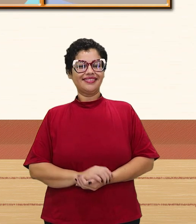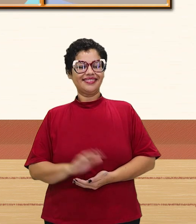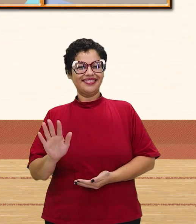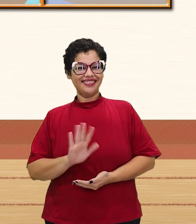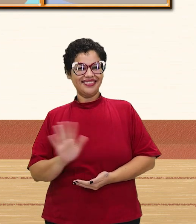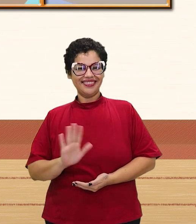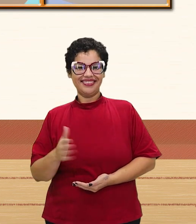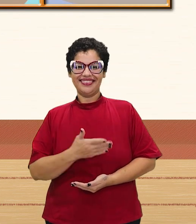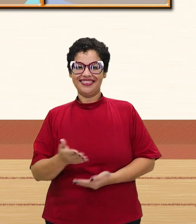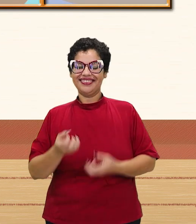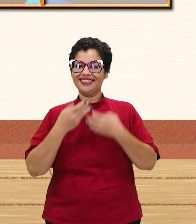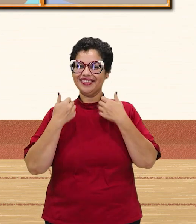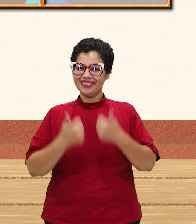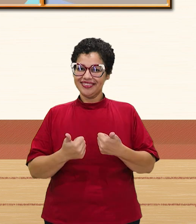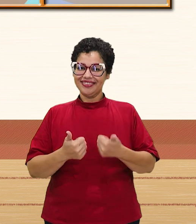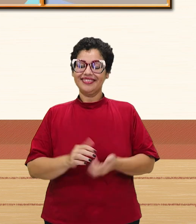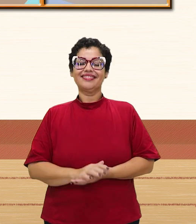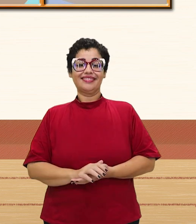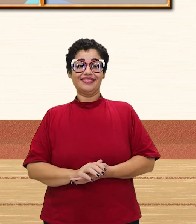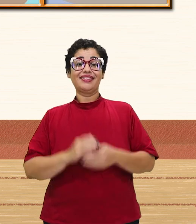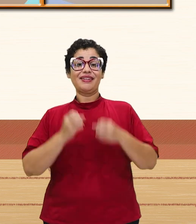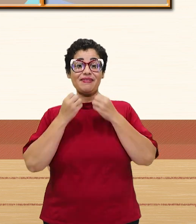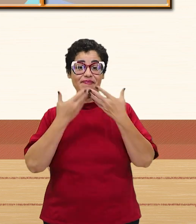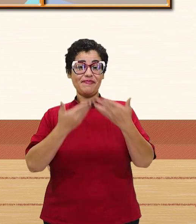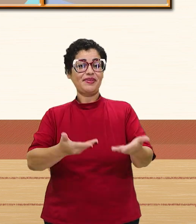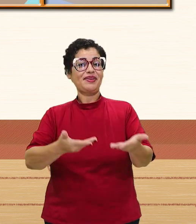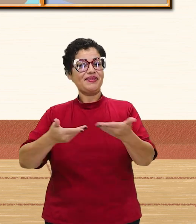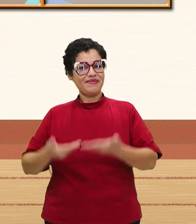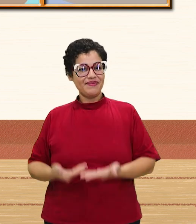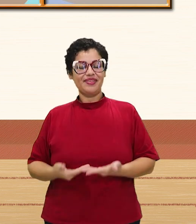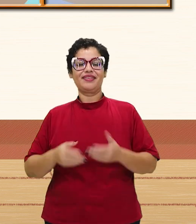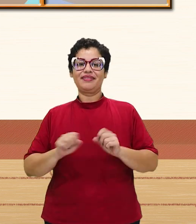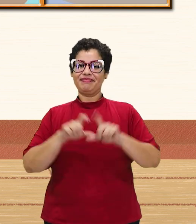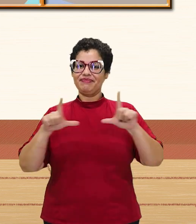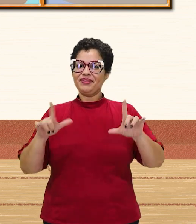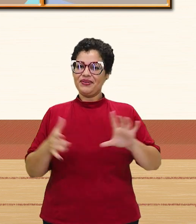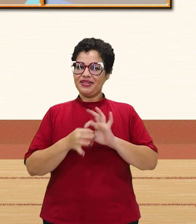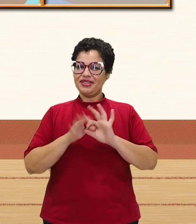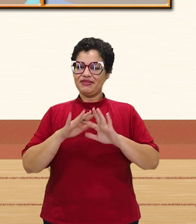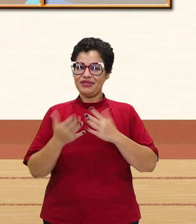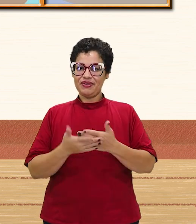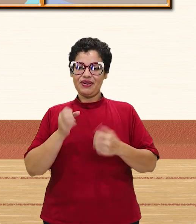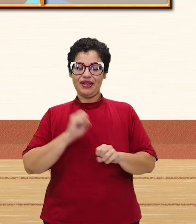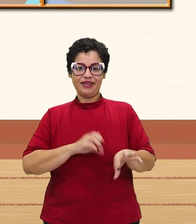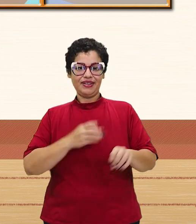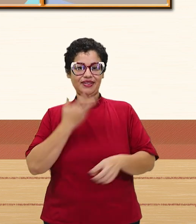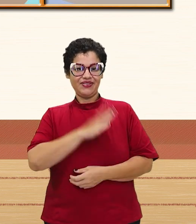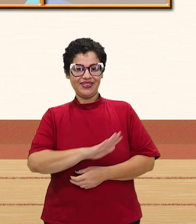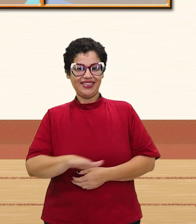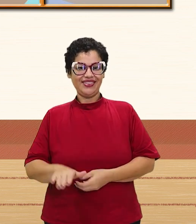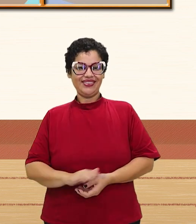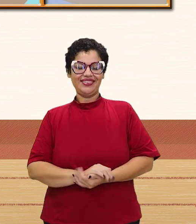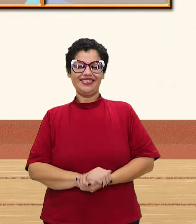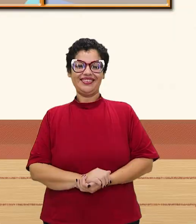Oi, gente! Tudo bem com vocês? Sejam todos bem-vindos a mais um programa Conexão Escola da Educação